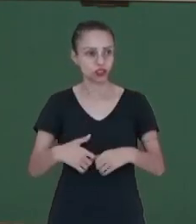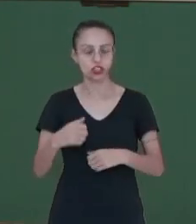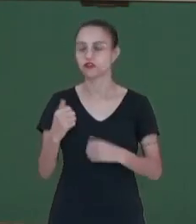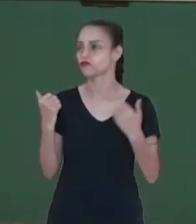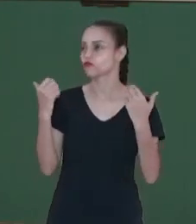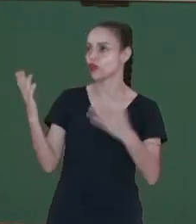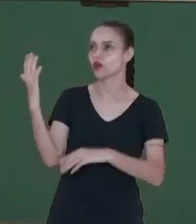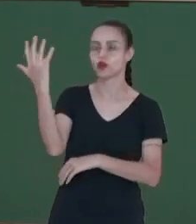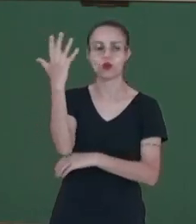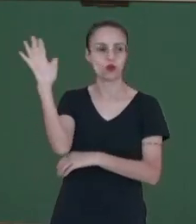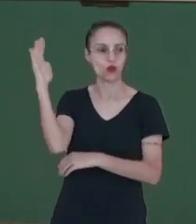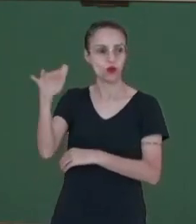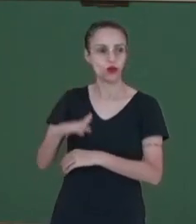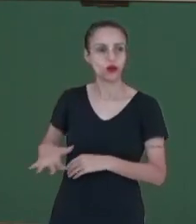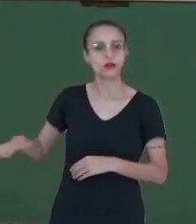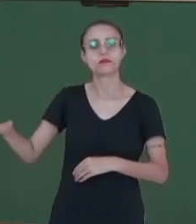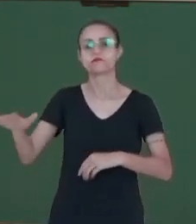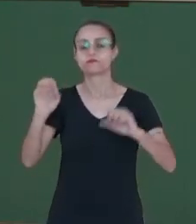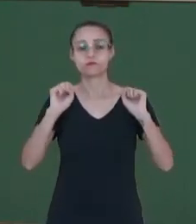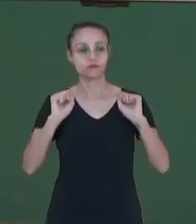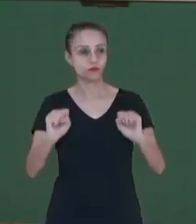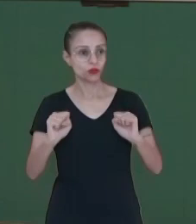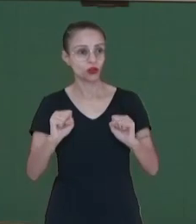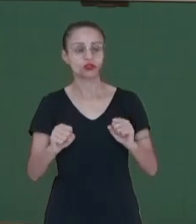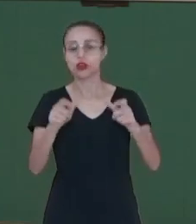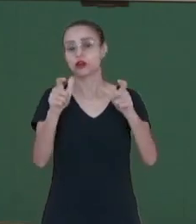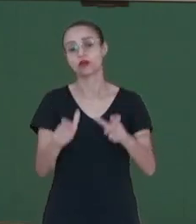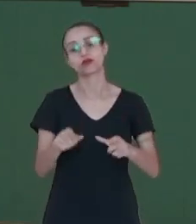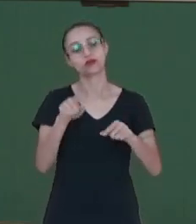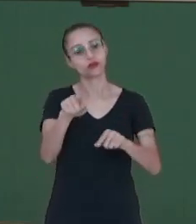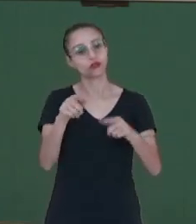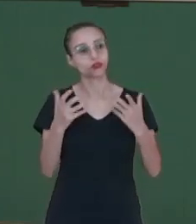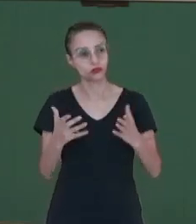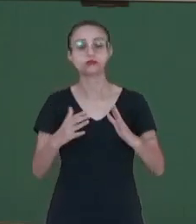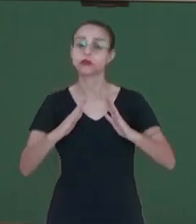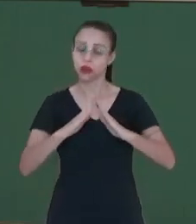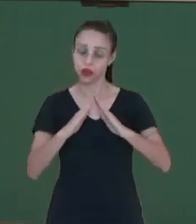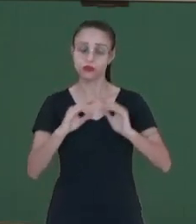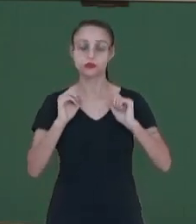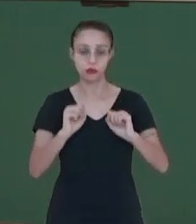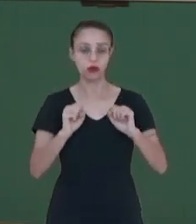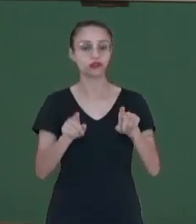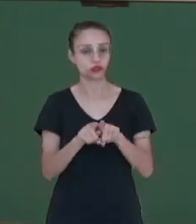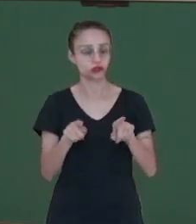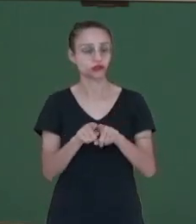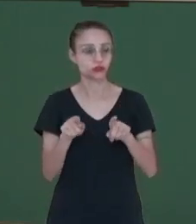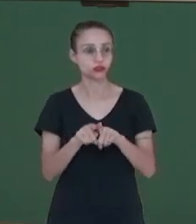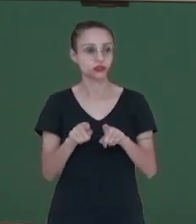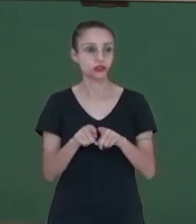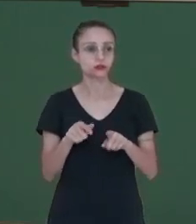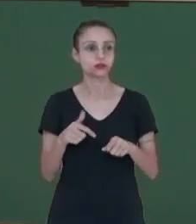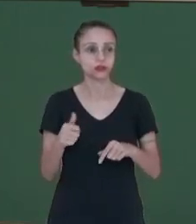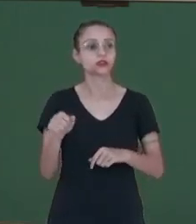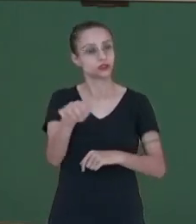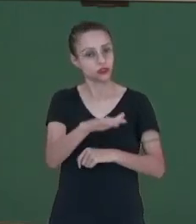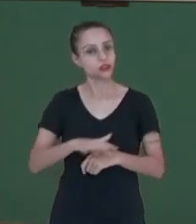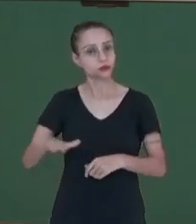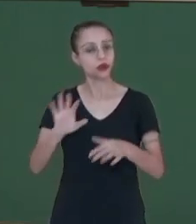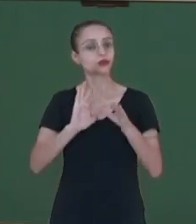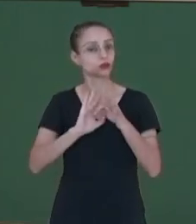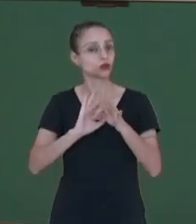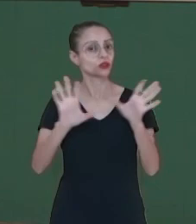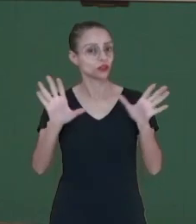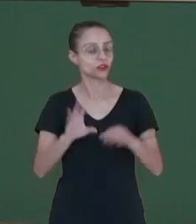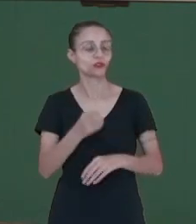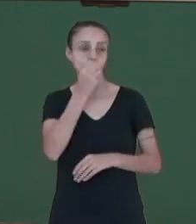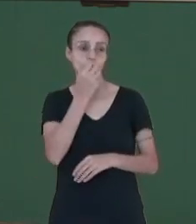livre, pode ser feito no parque, onde você, até em casa o treinamento funcional pode ser feito, desde que você tenha algum espaço livre ali para